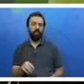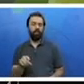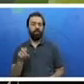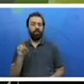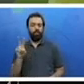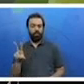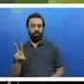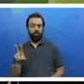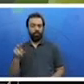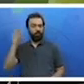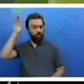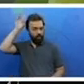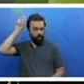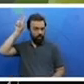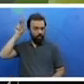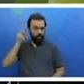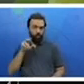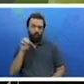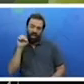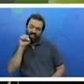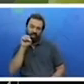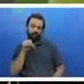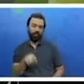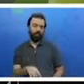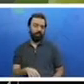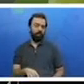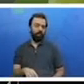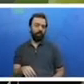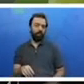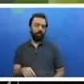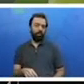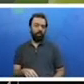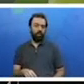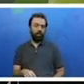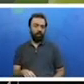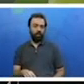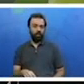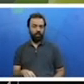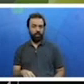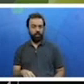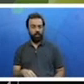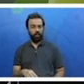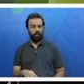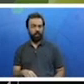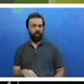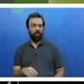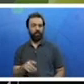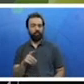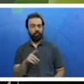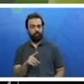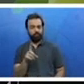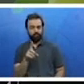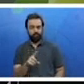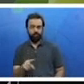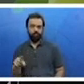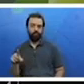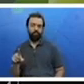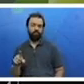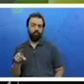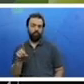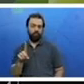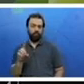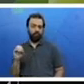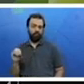10. Ok. Será que eu já percebo um padrão aqui, 1, 20, 2,